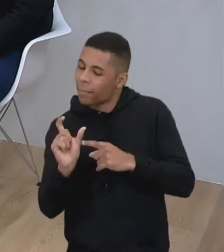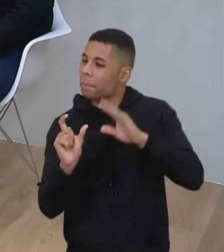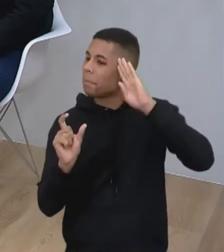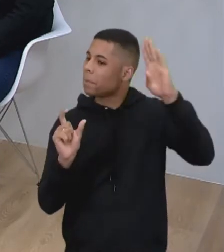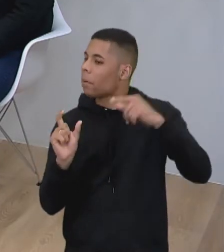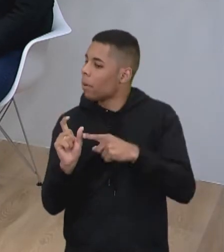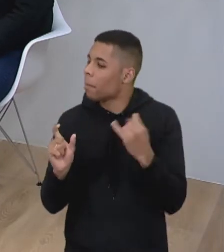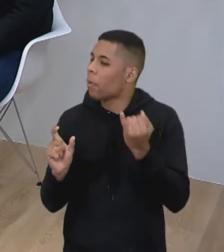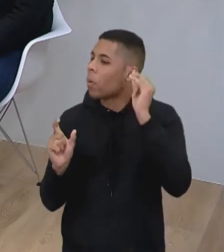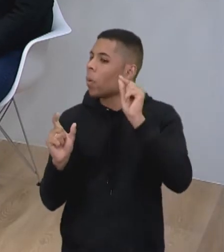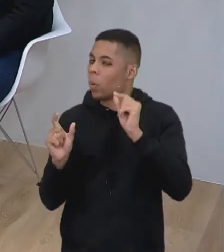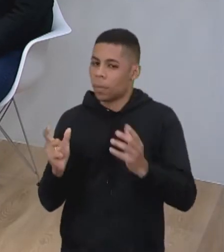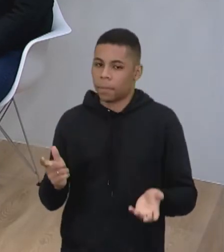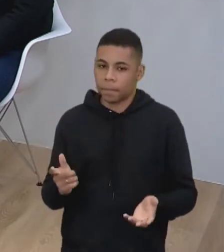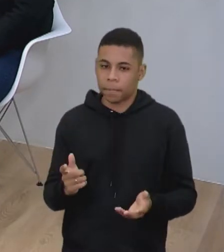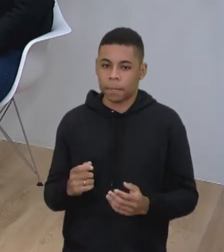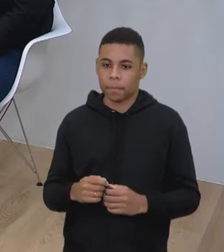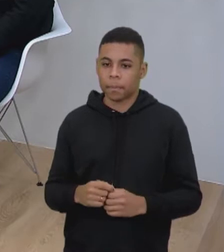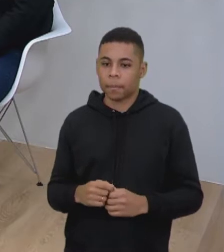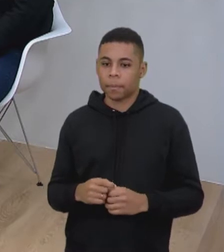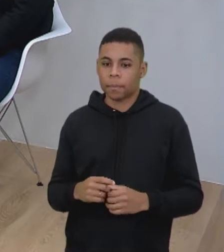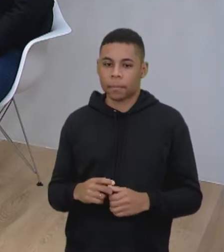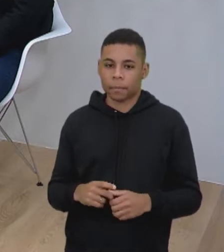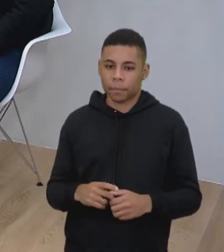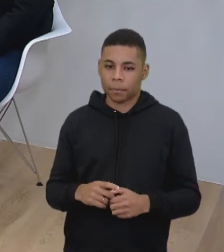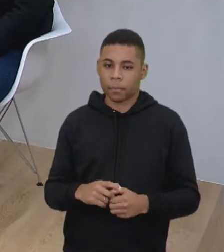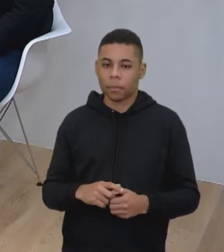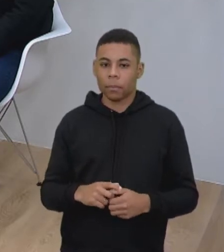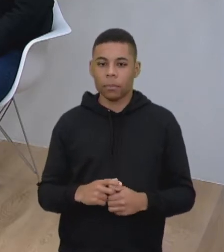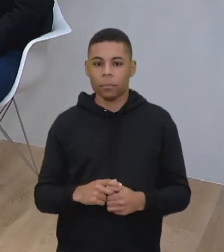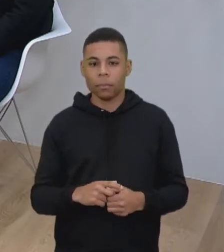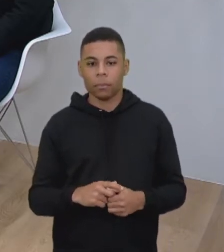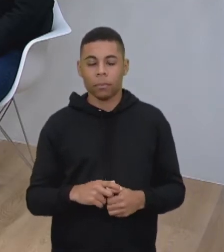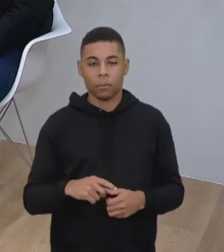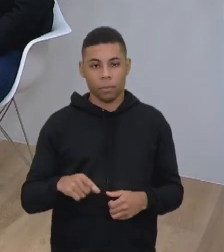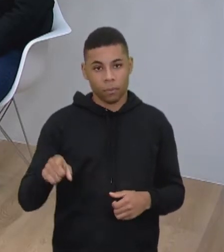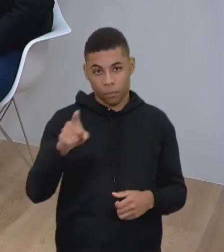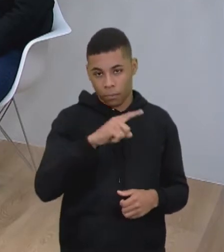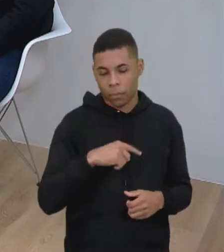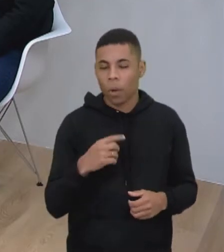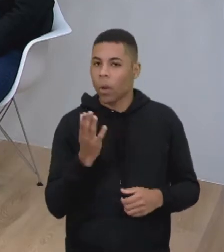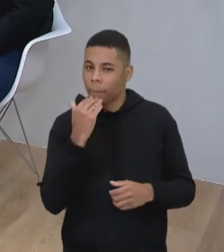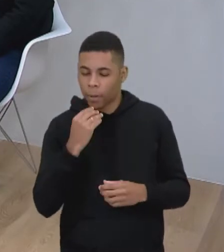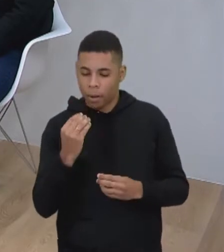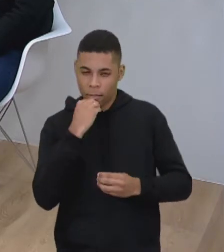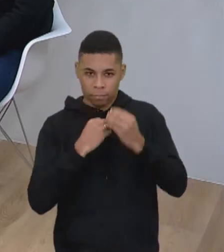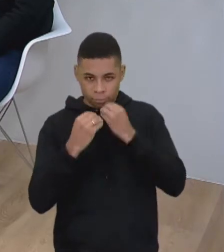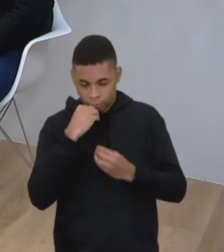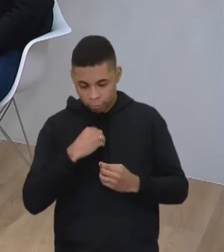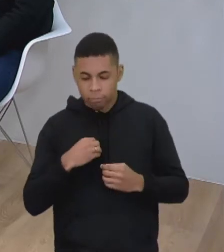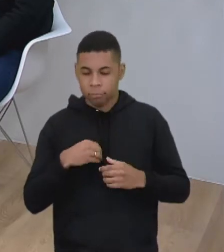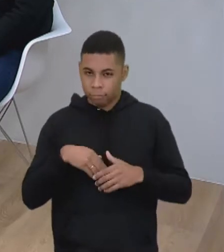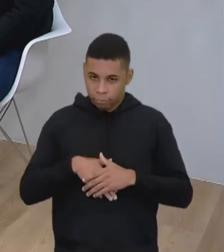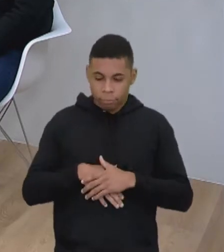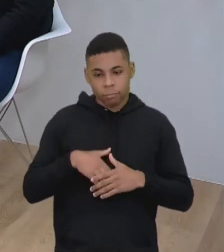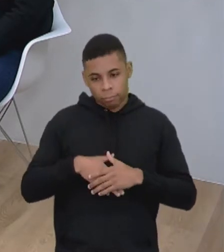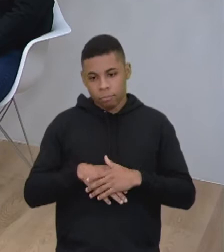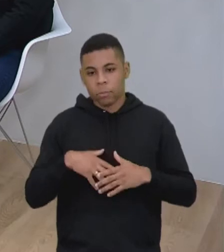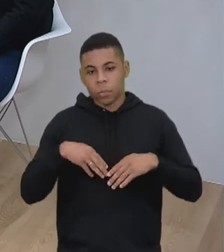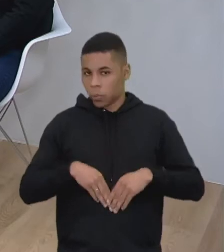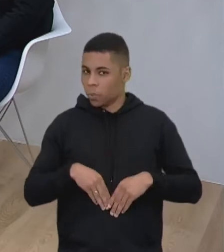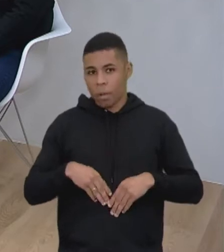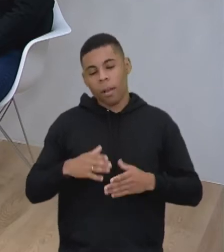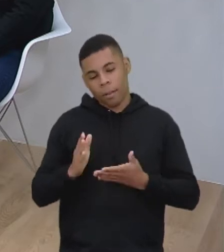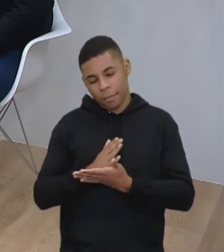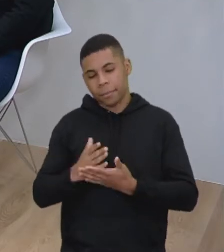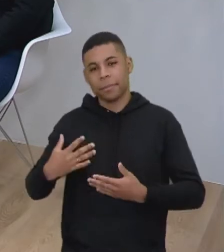que ter. Olha, porque assim, não só como nem toda comida que a gente come fica no corpo, né? Vai embora um monte de coisa, mas a substância